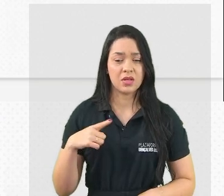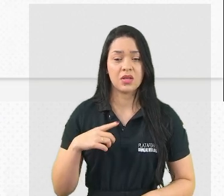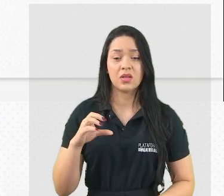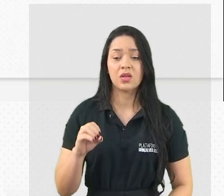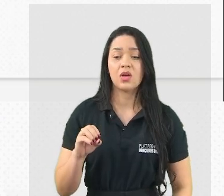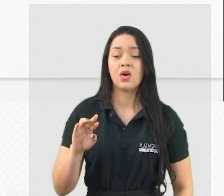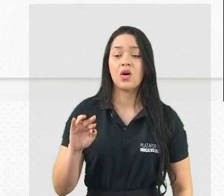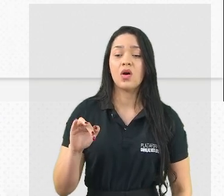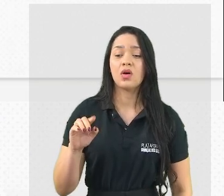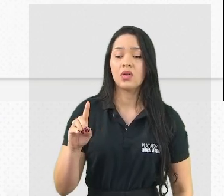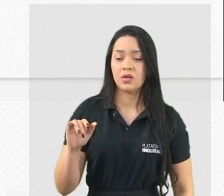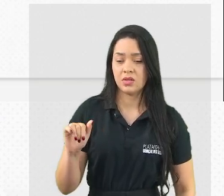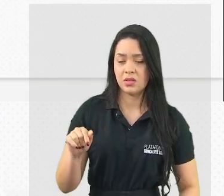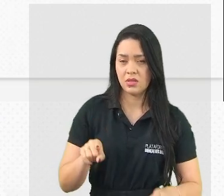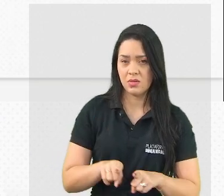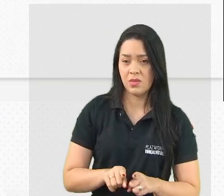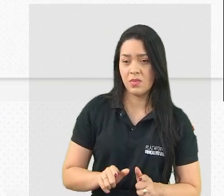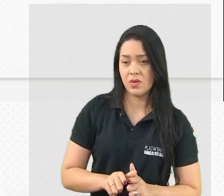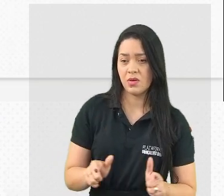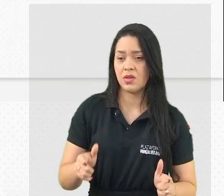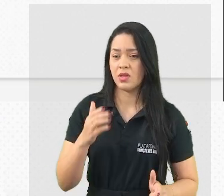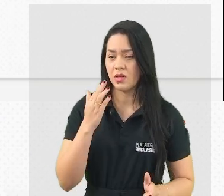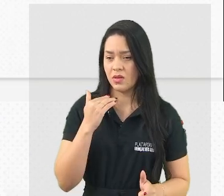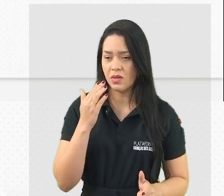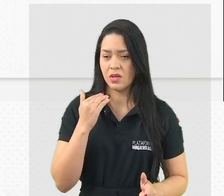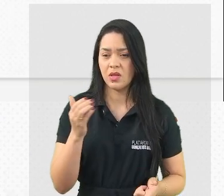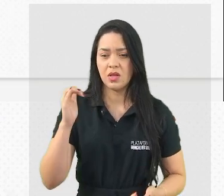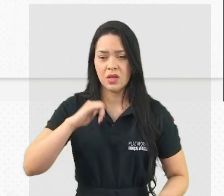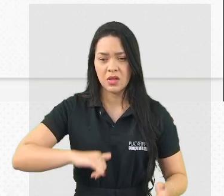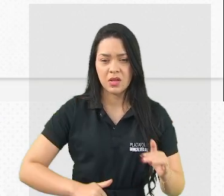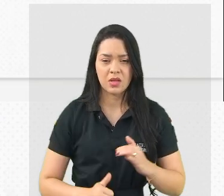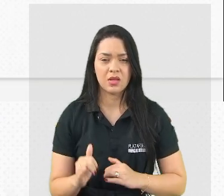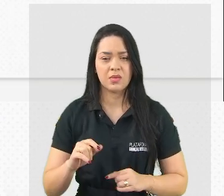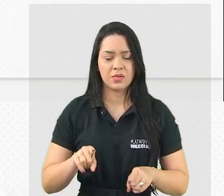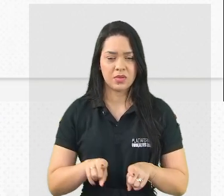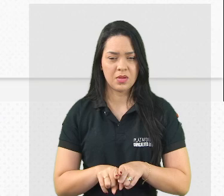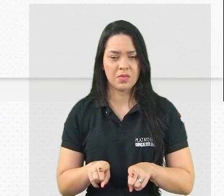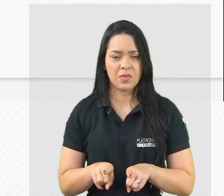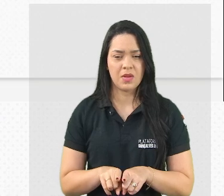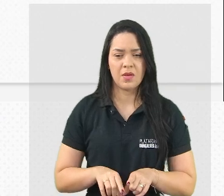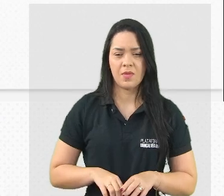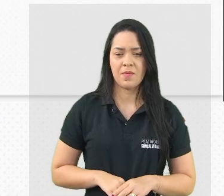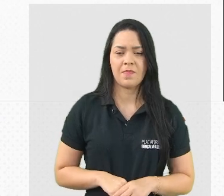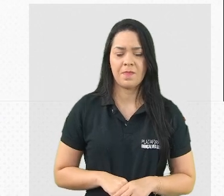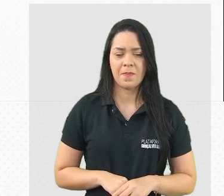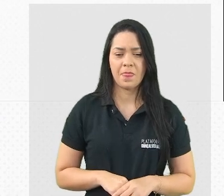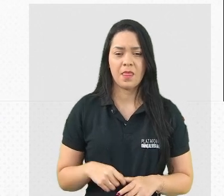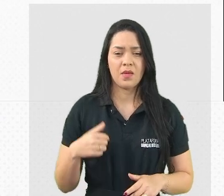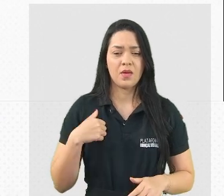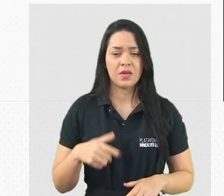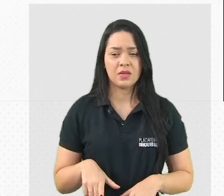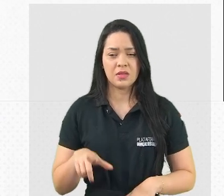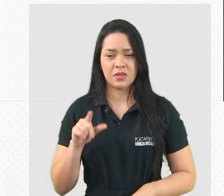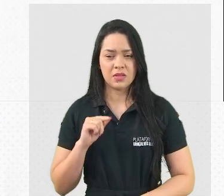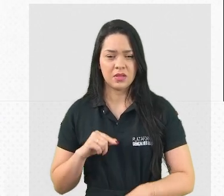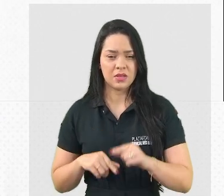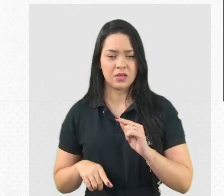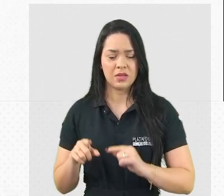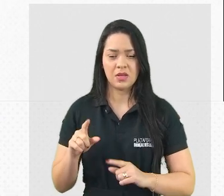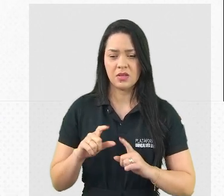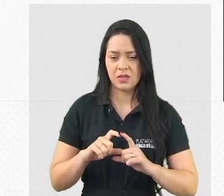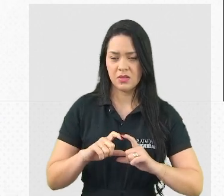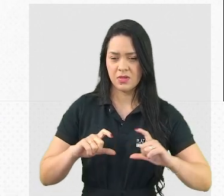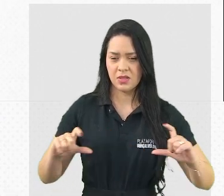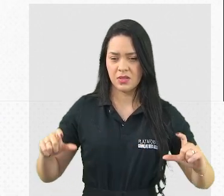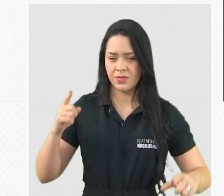ortorexia exclui uma grande quantidade de alimentos com químicas, agrotóxicos ou aditivos. Eu vou aqui, selecionar essa expressão